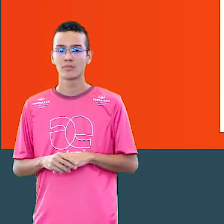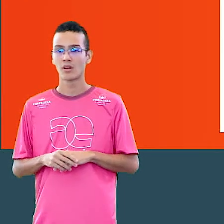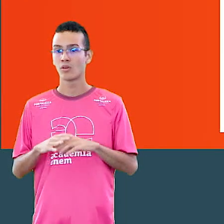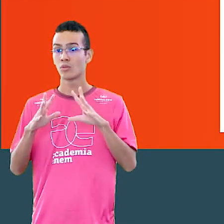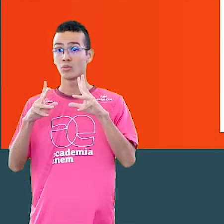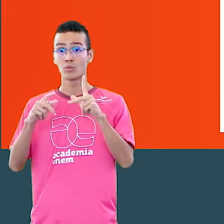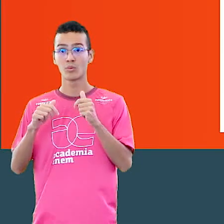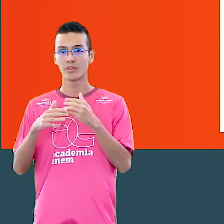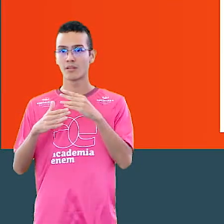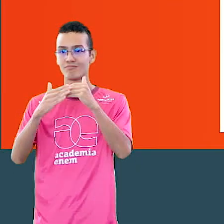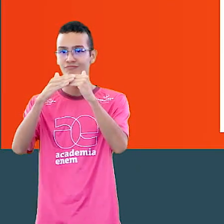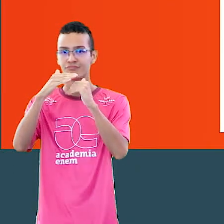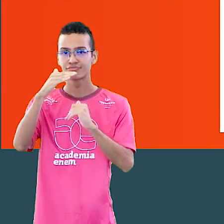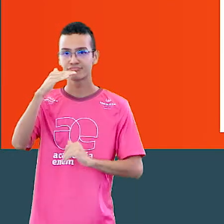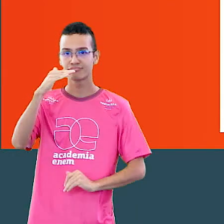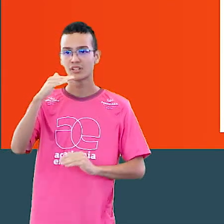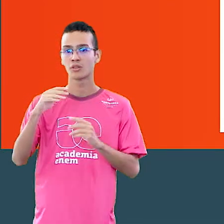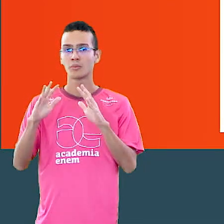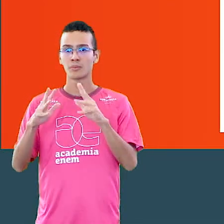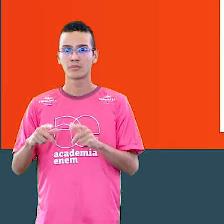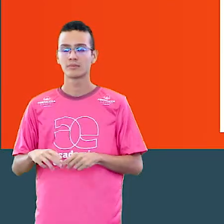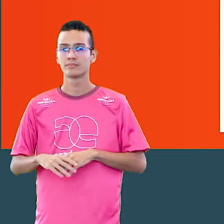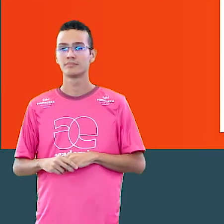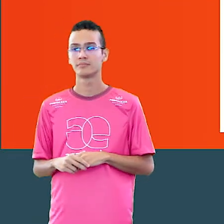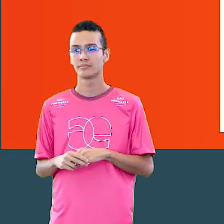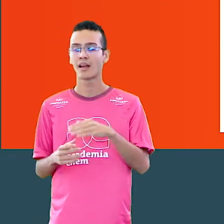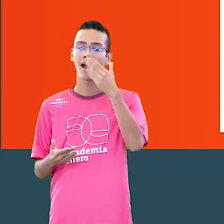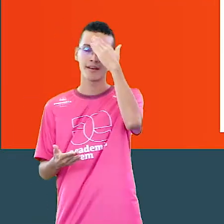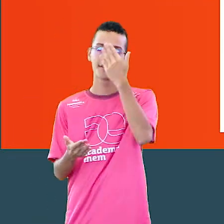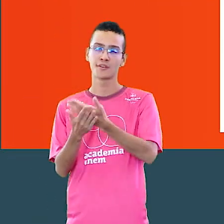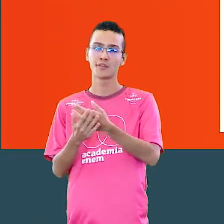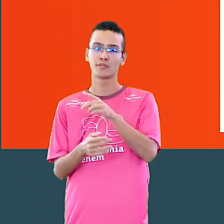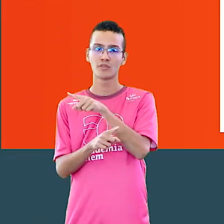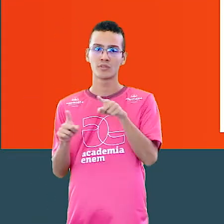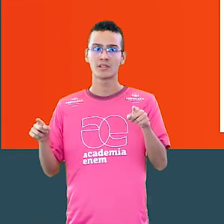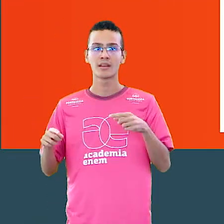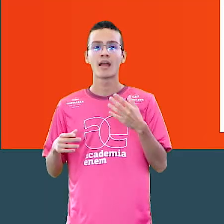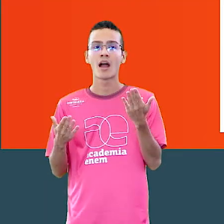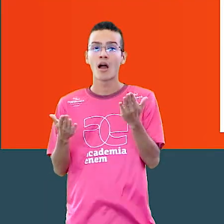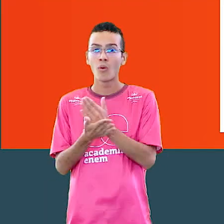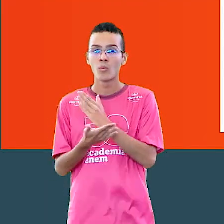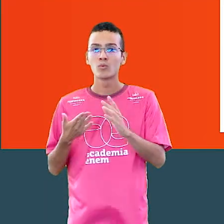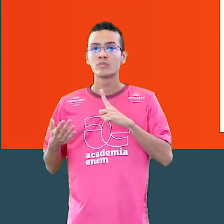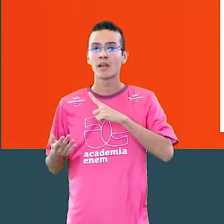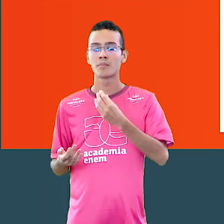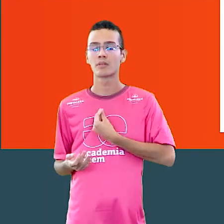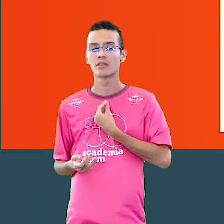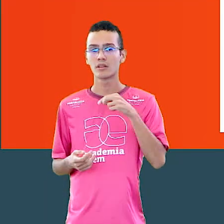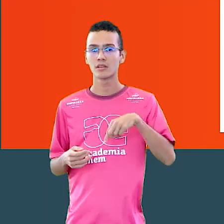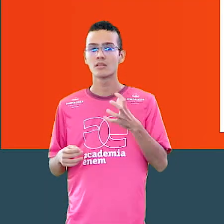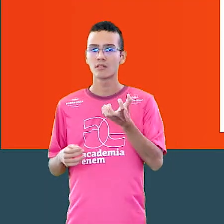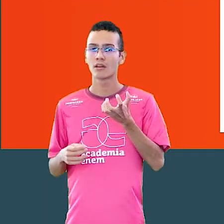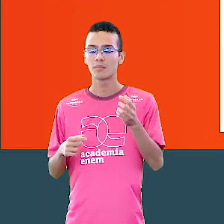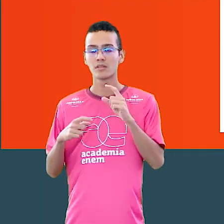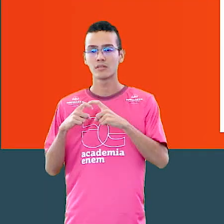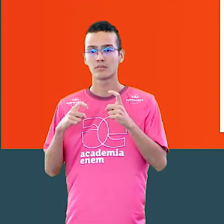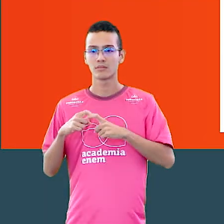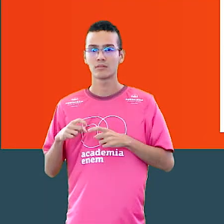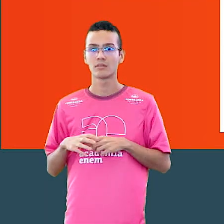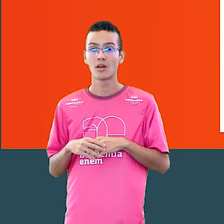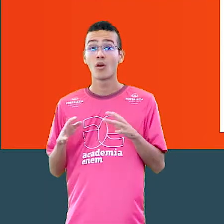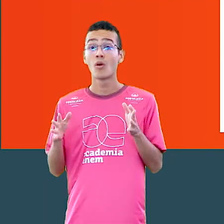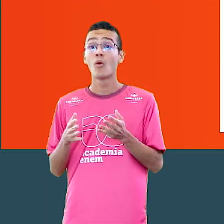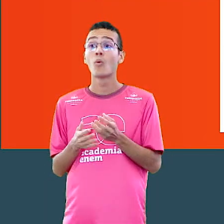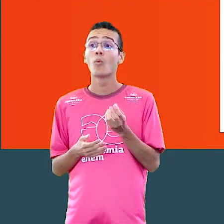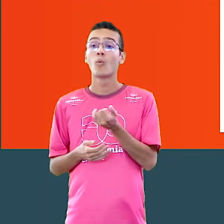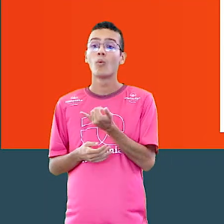disso aí. E eu acredito que aqui também tem alguém que quer fazer medicina. As vagas estão lá. São quantas vagas?